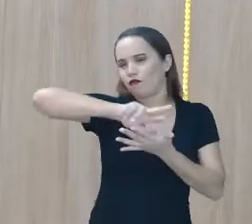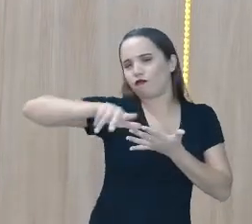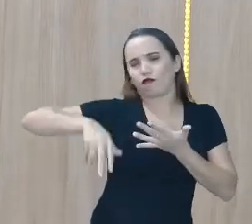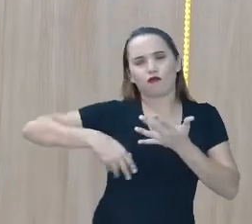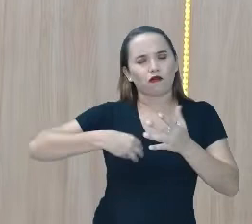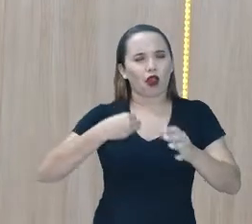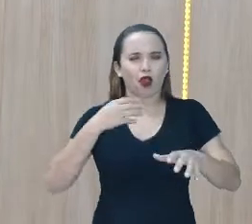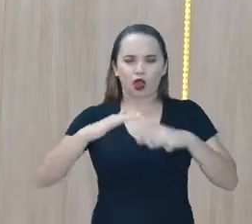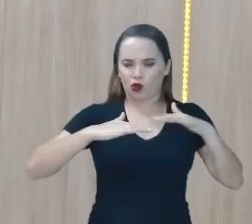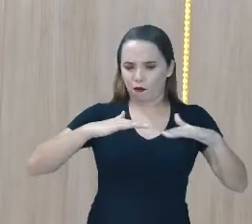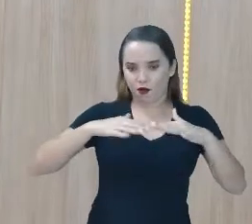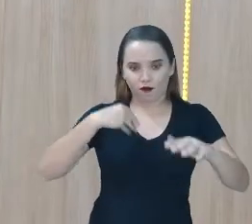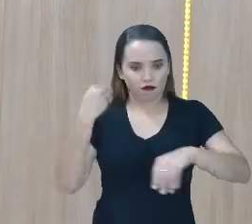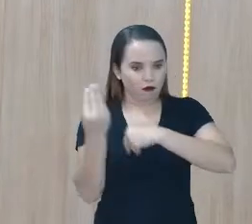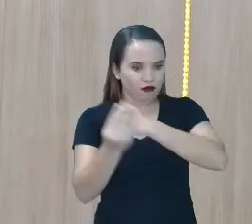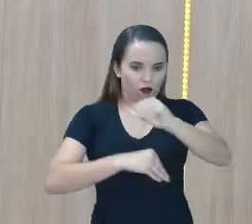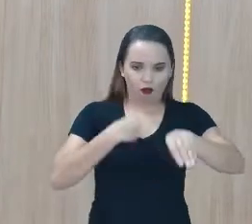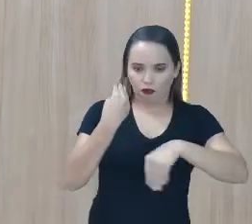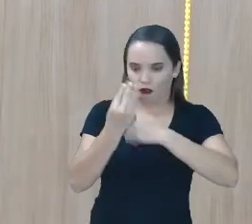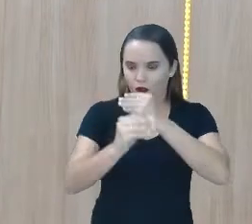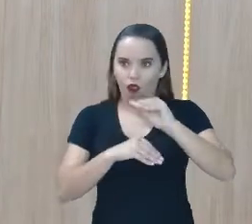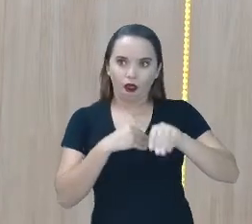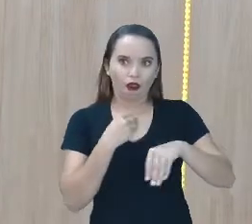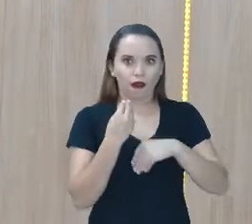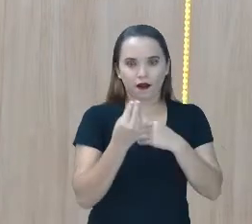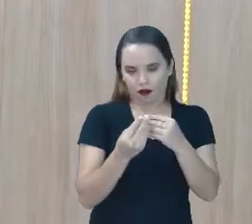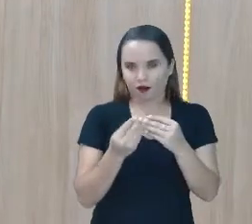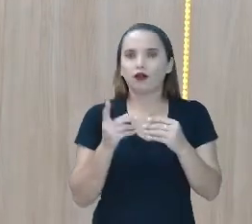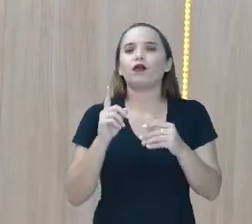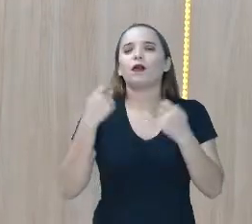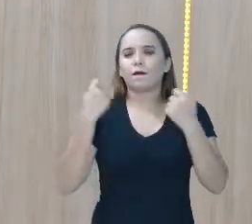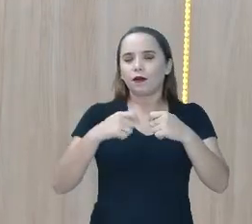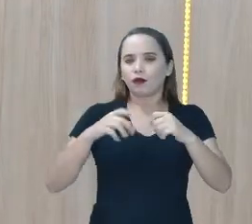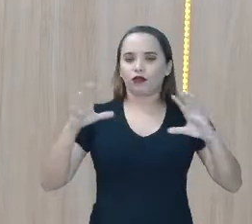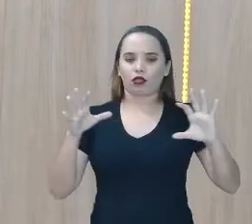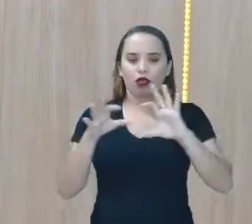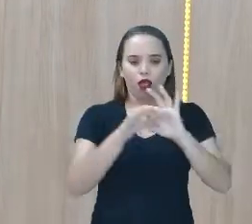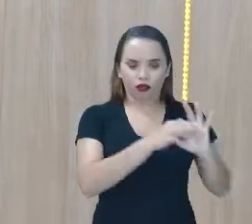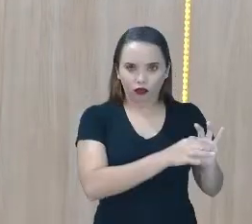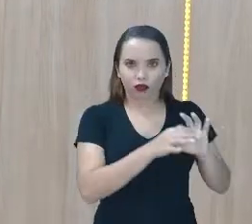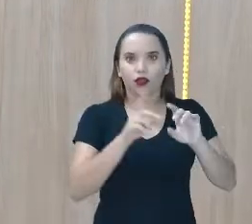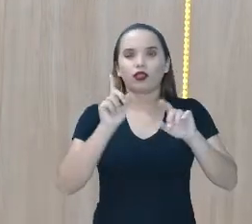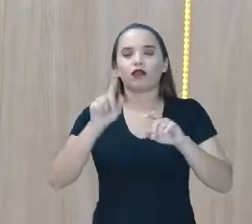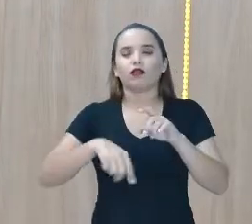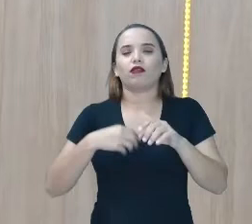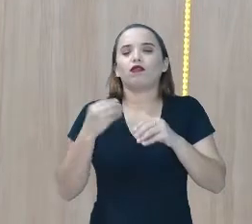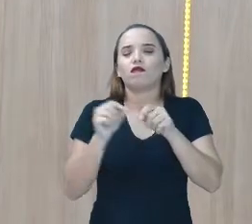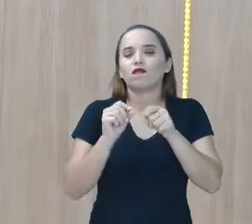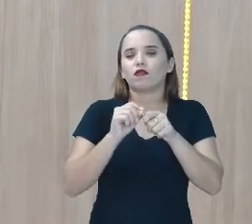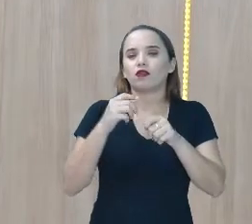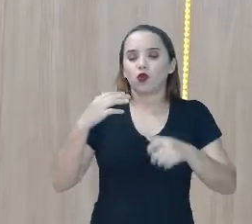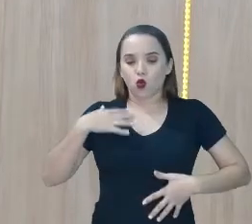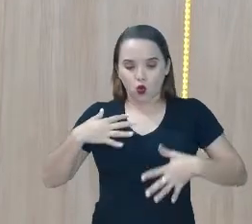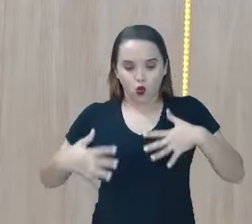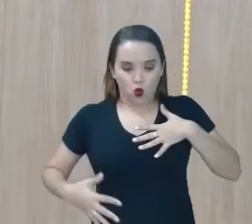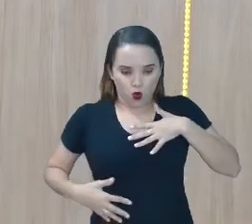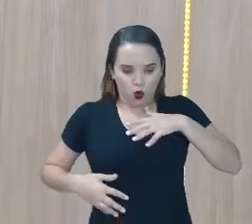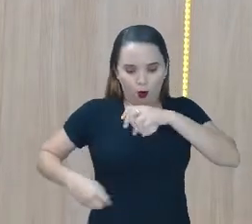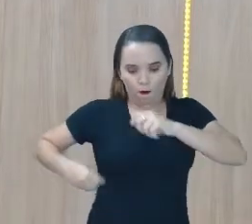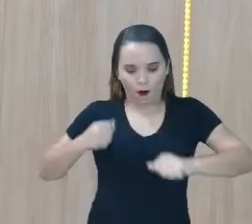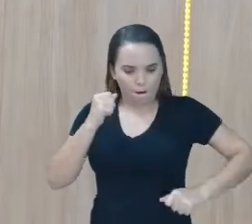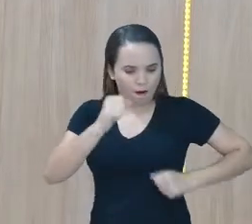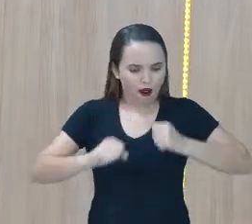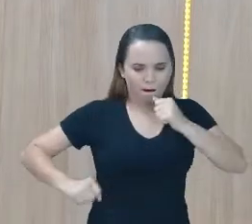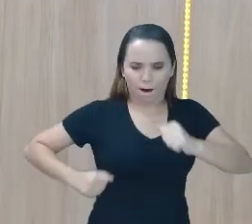interligados, vários movimentos integrados, né, que fazem com que várias partes do corpo, de forma conjunta